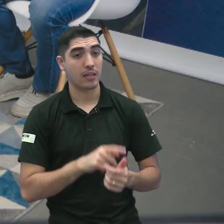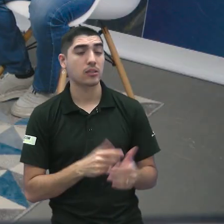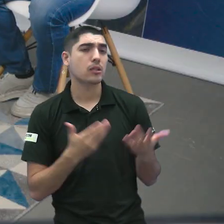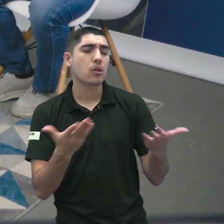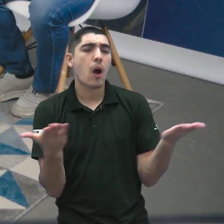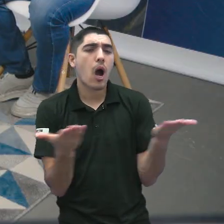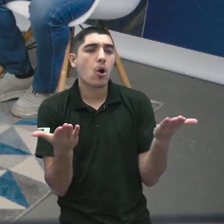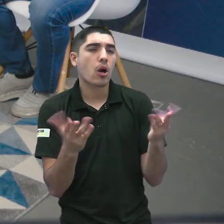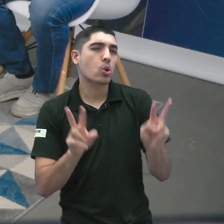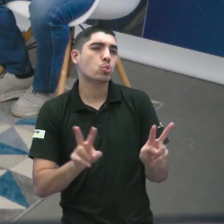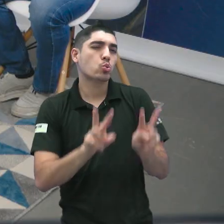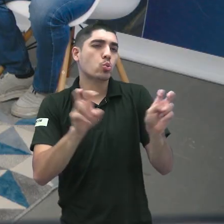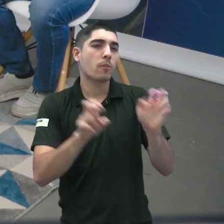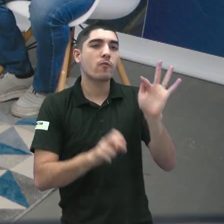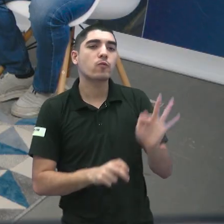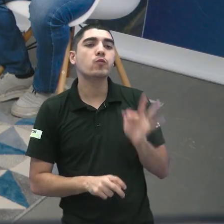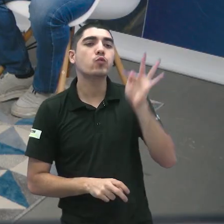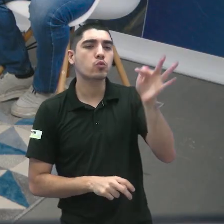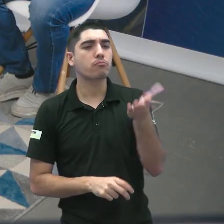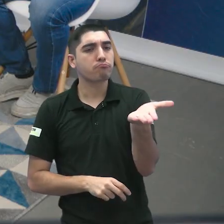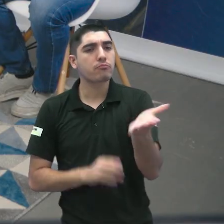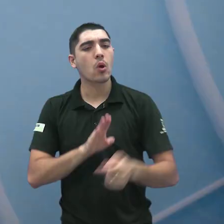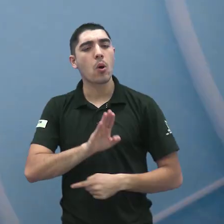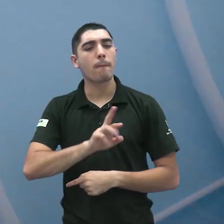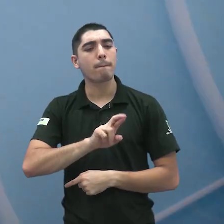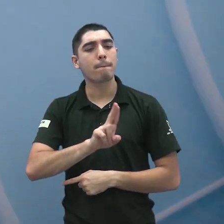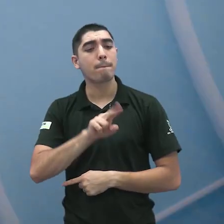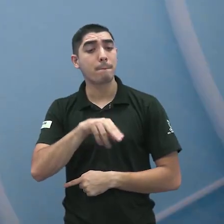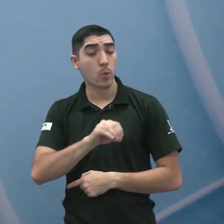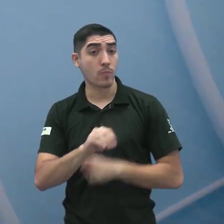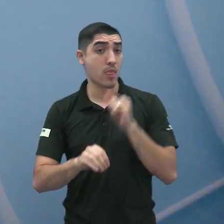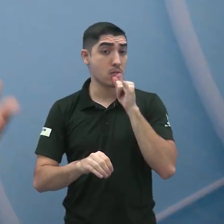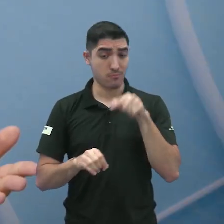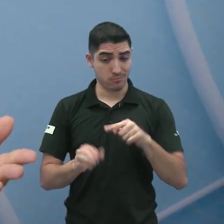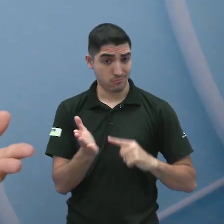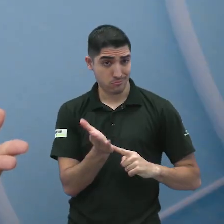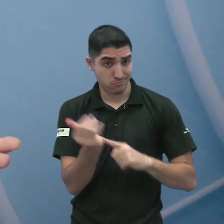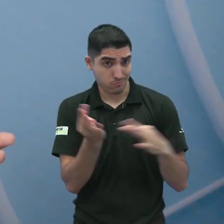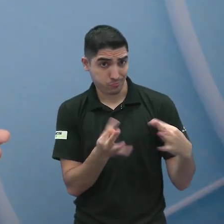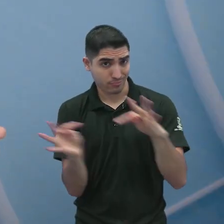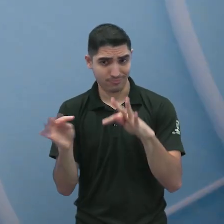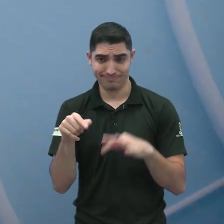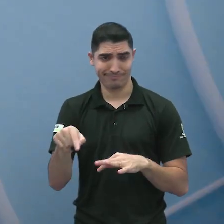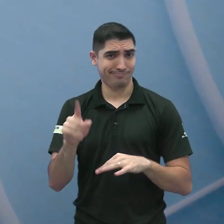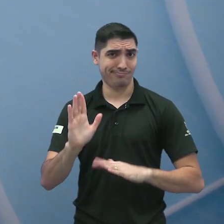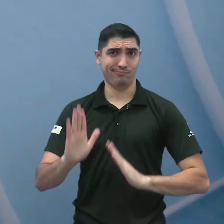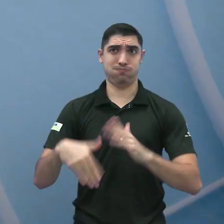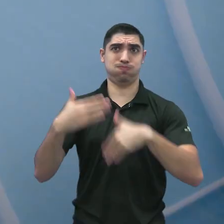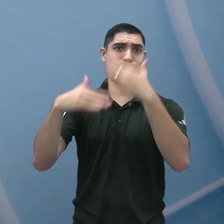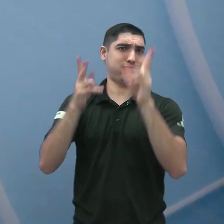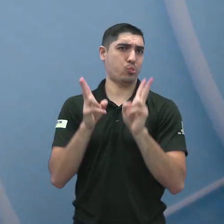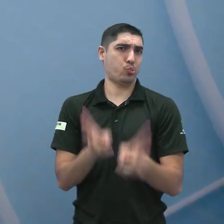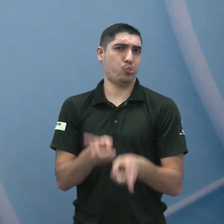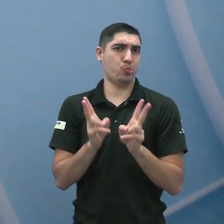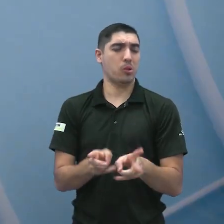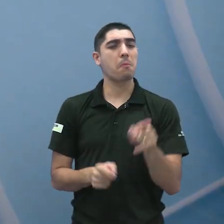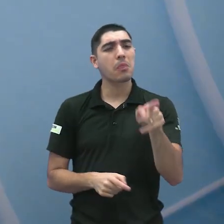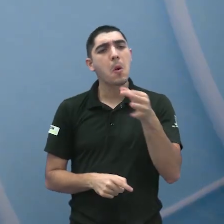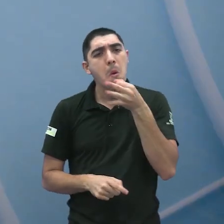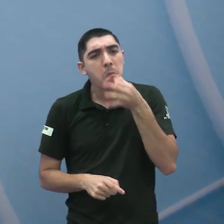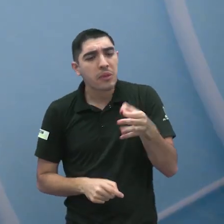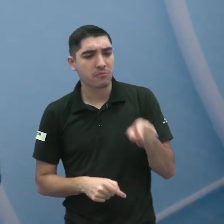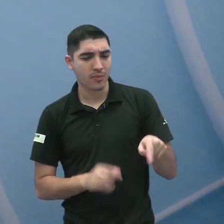no futuro, Bruno, a tecnologia não para de avançar. Né? Você acredita que essa questão do